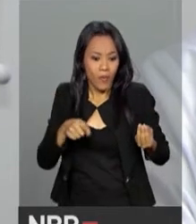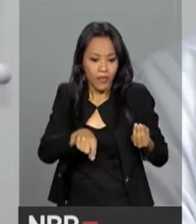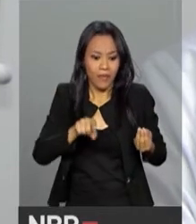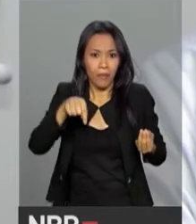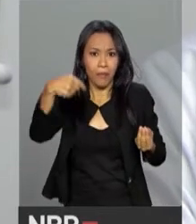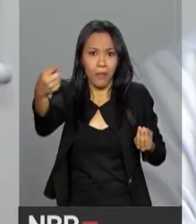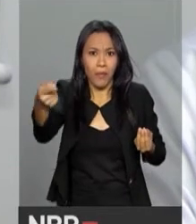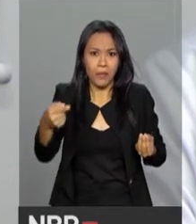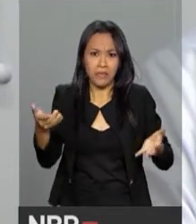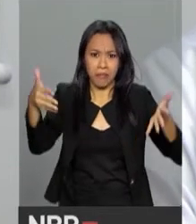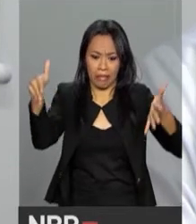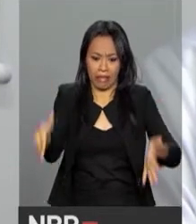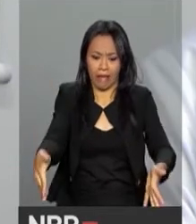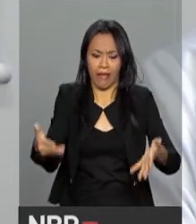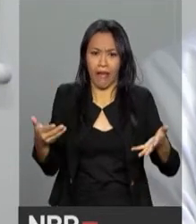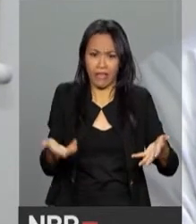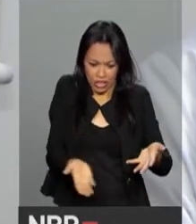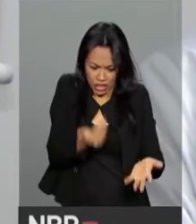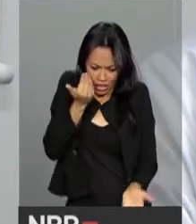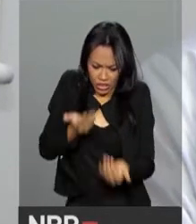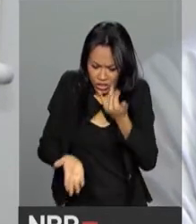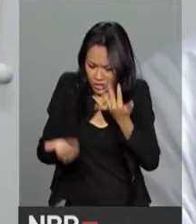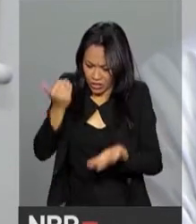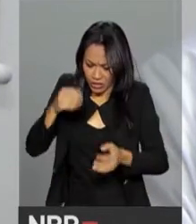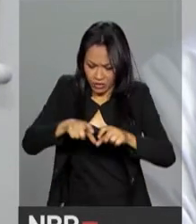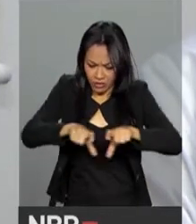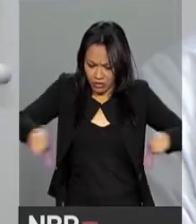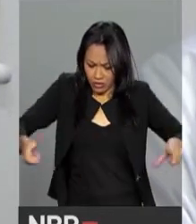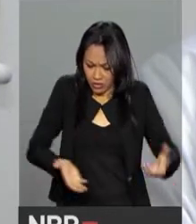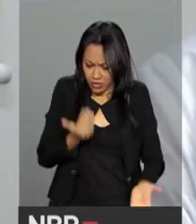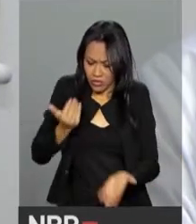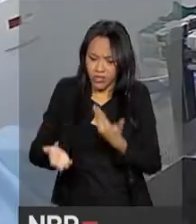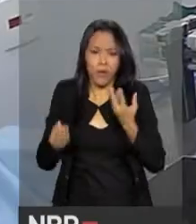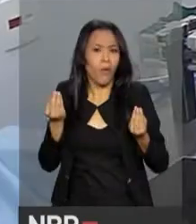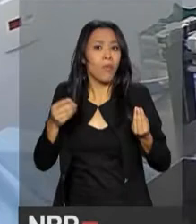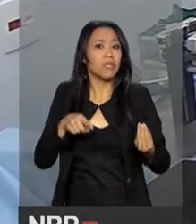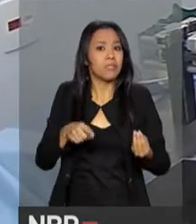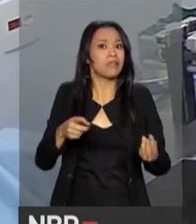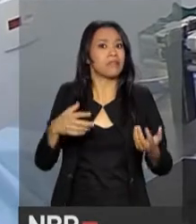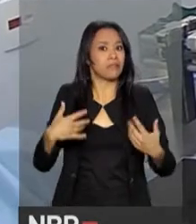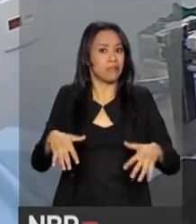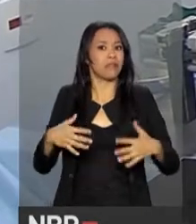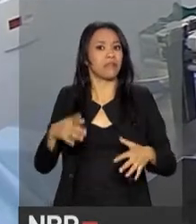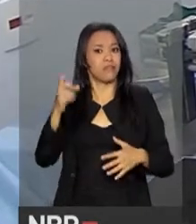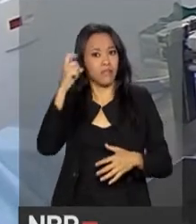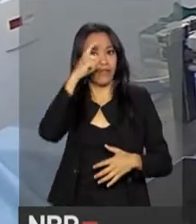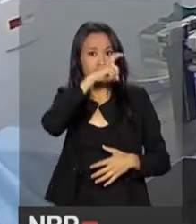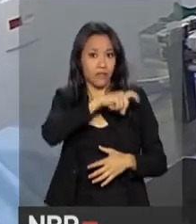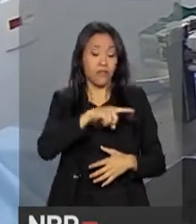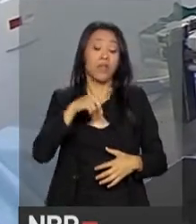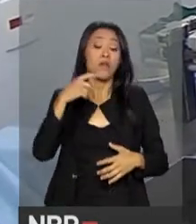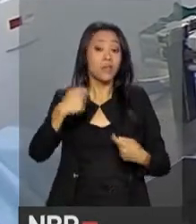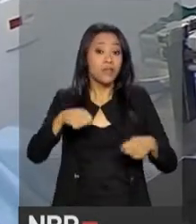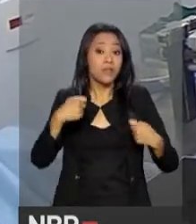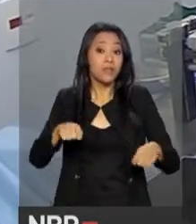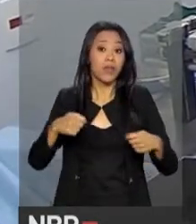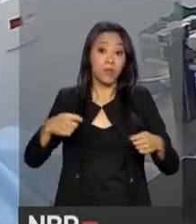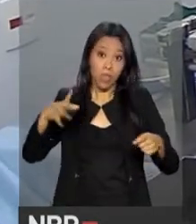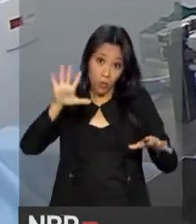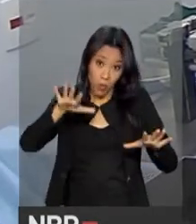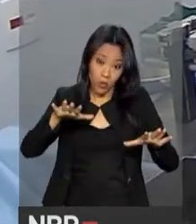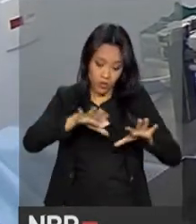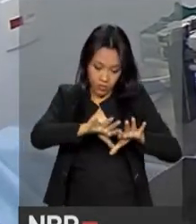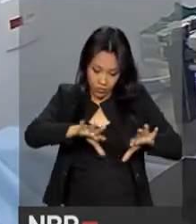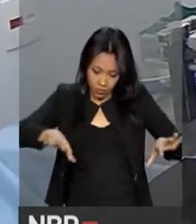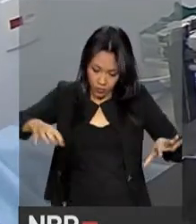depois por inteiro e isso acaba realmente impactante no muito é nossa obrigação fazer uma reconstrução anatômica